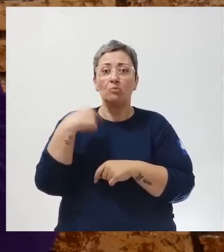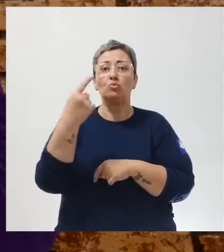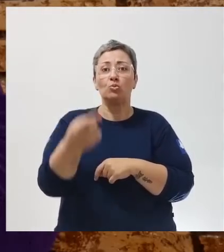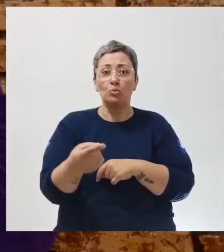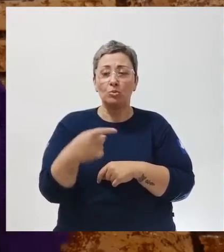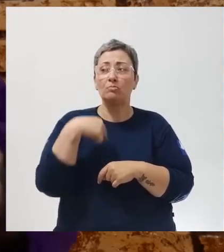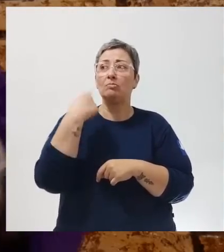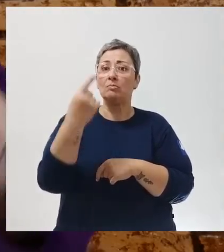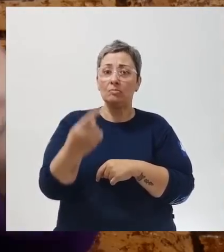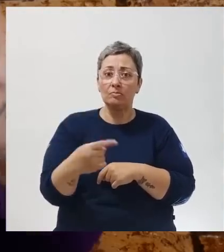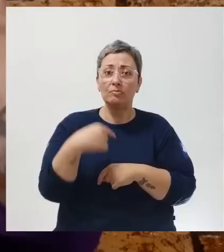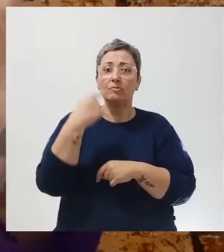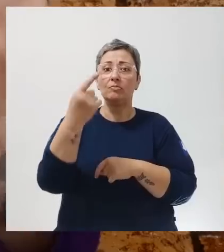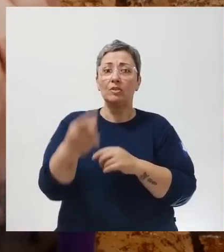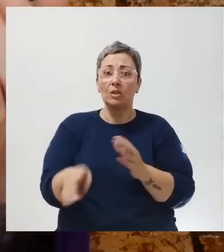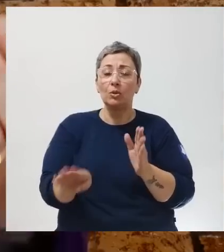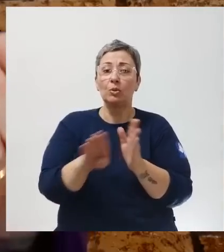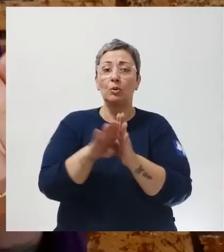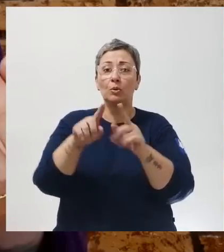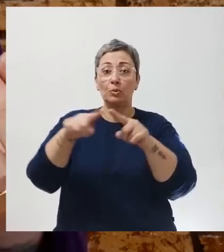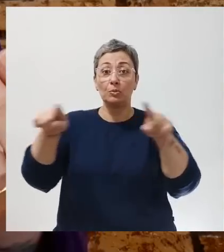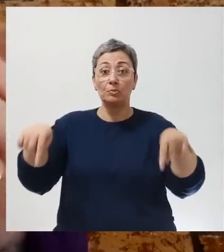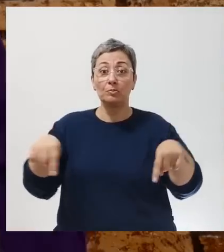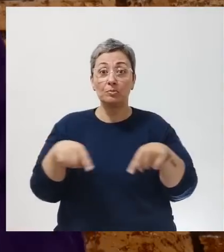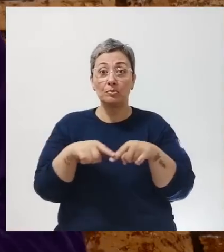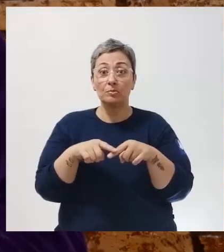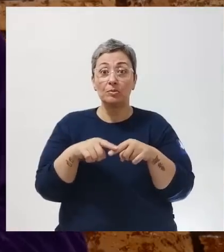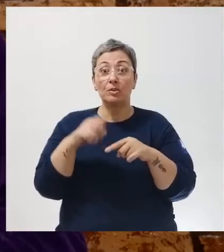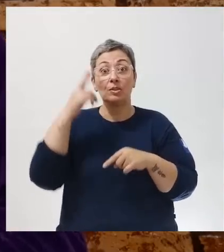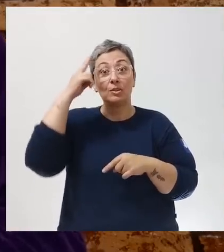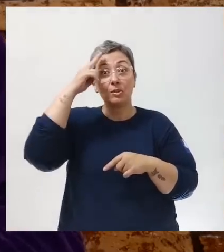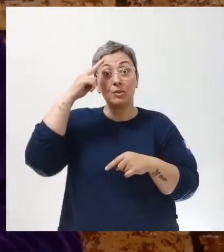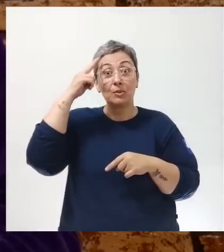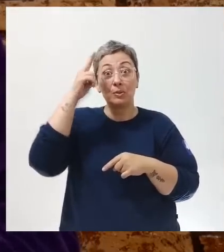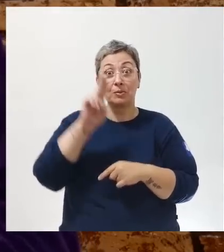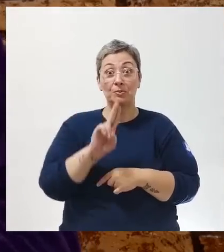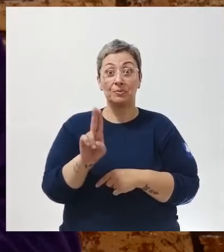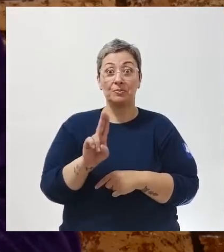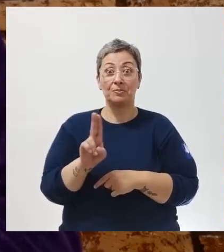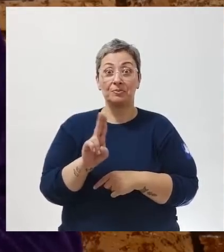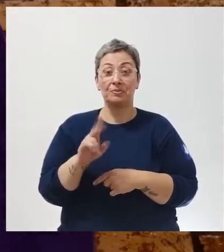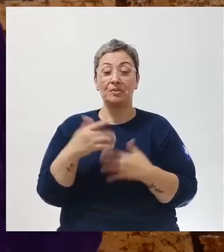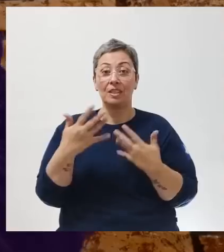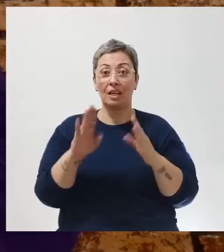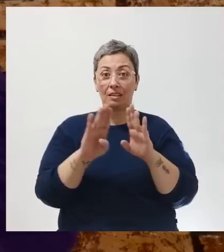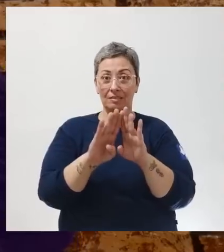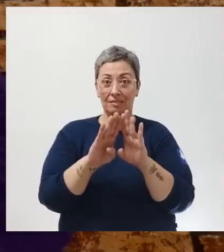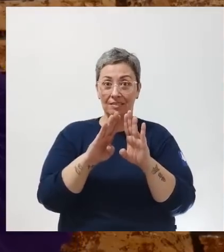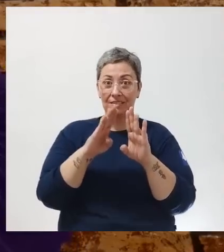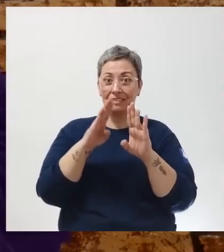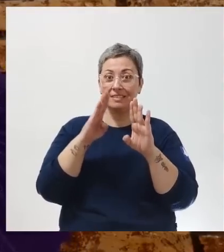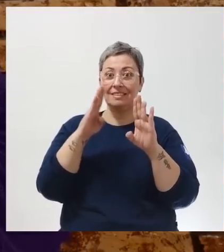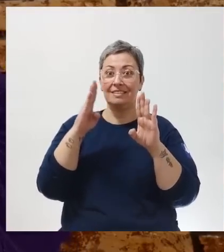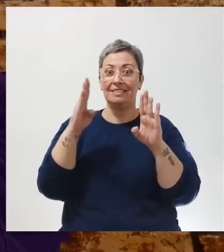seguia adiante até chegar à sala do sono. Abriu.